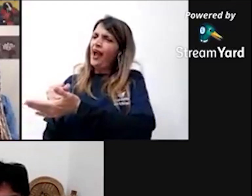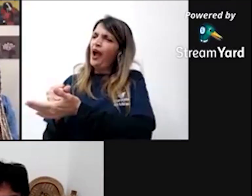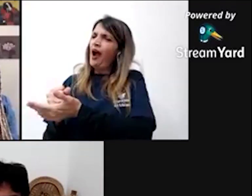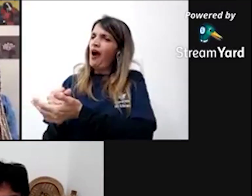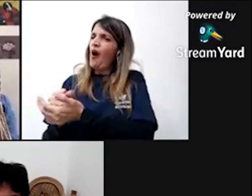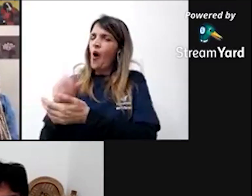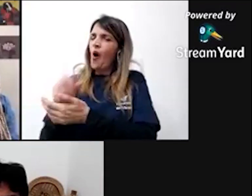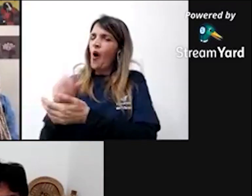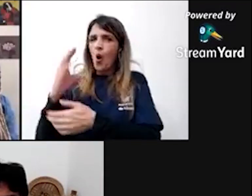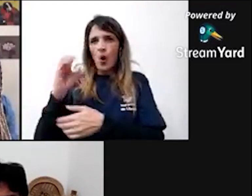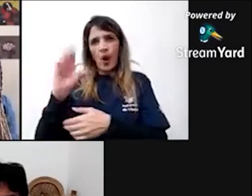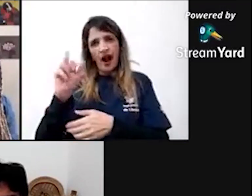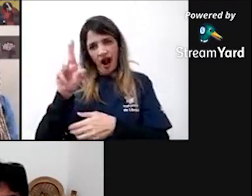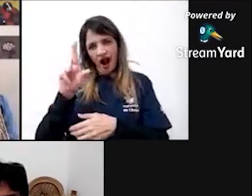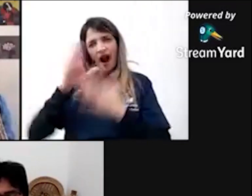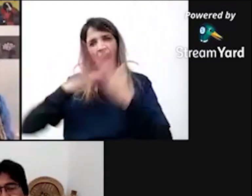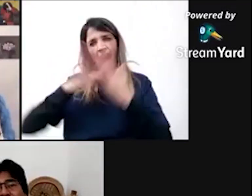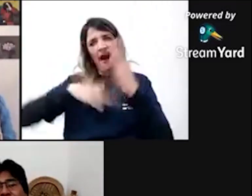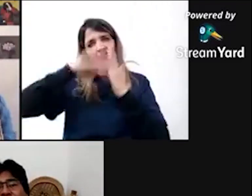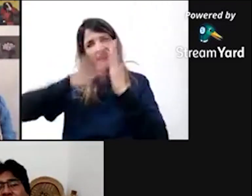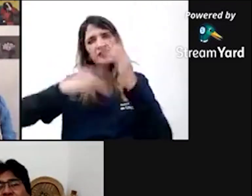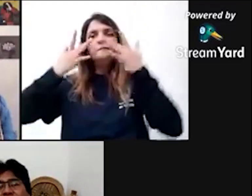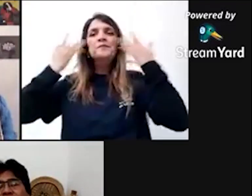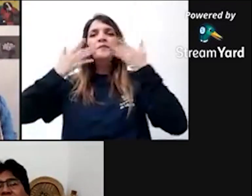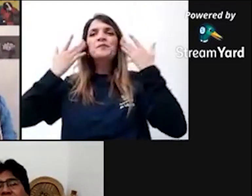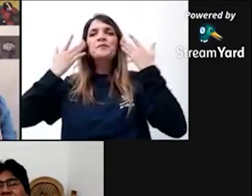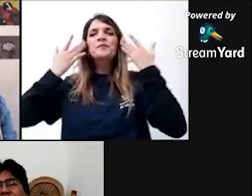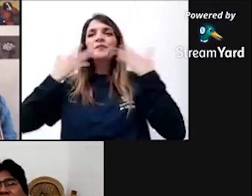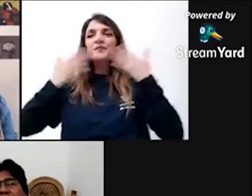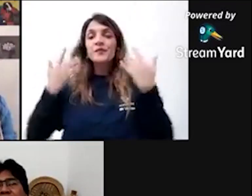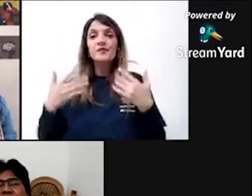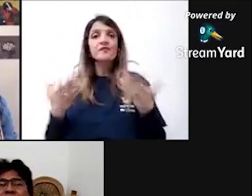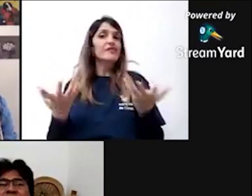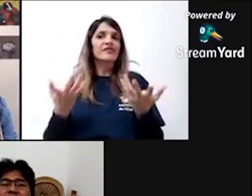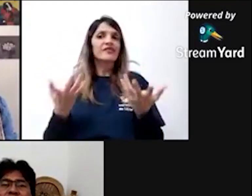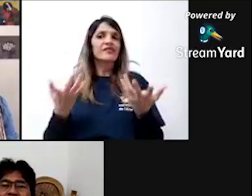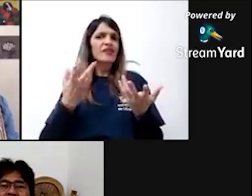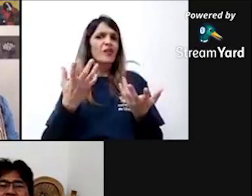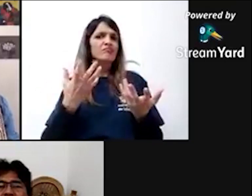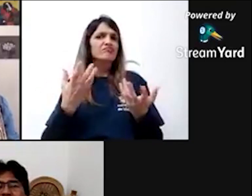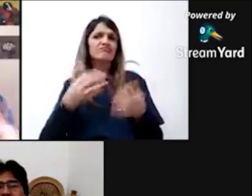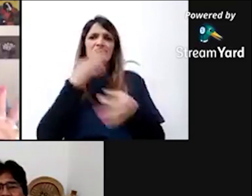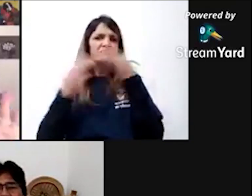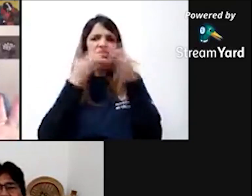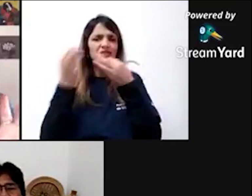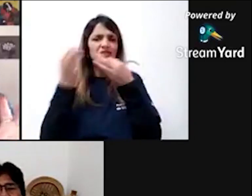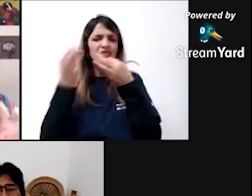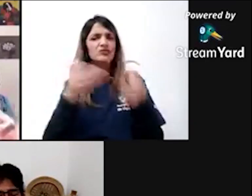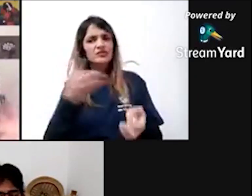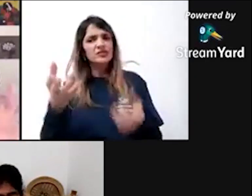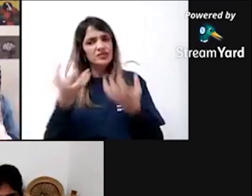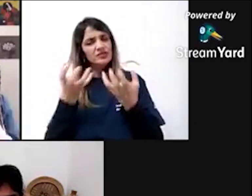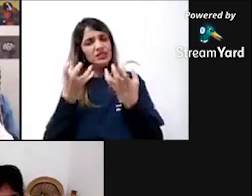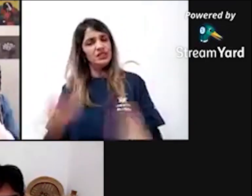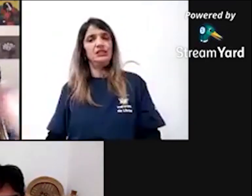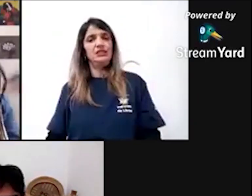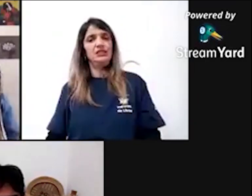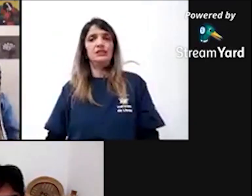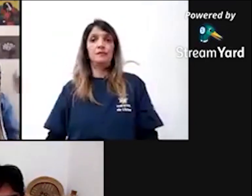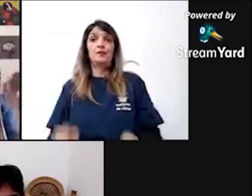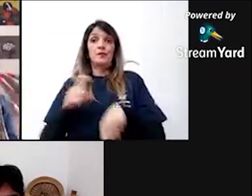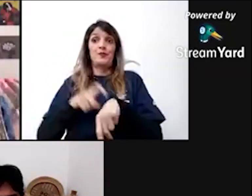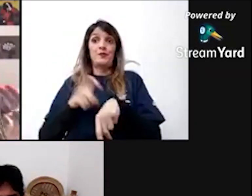dela, a tinta para pintar o rosto, então gostaria que vocês falassem sobre isso. E já adianto, gente, que meu tempo é